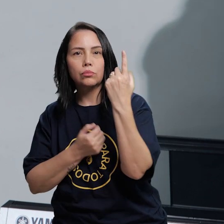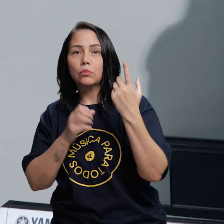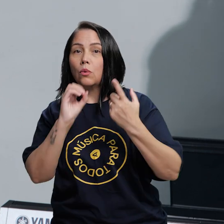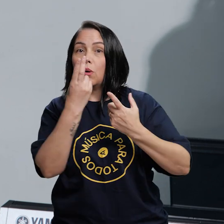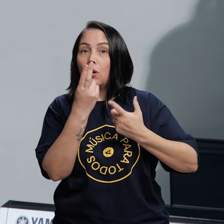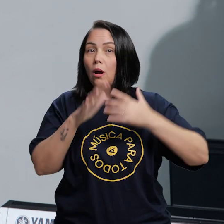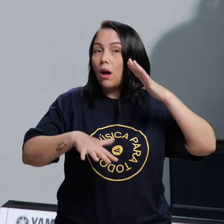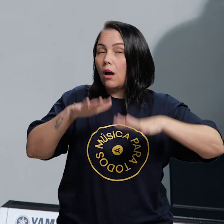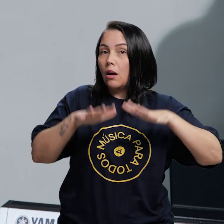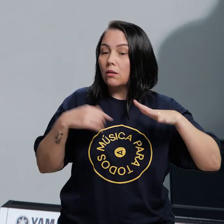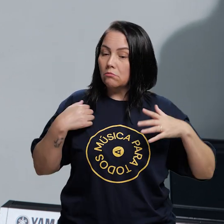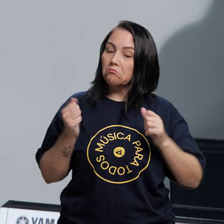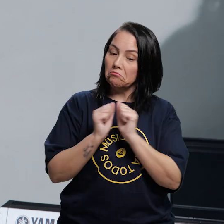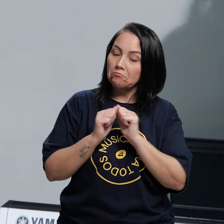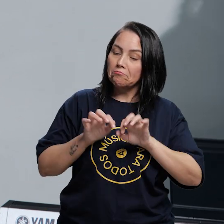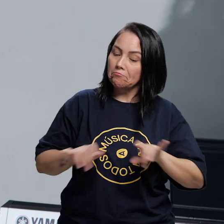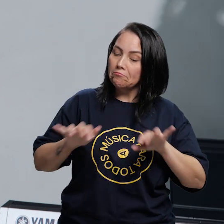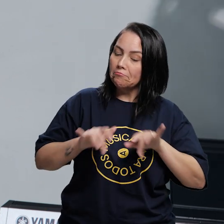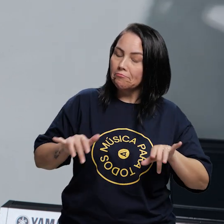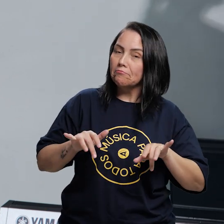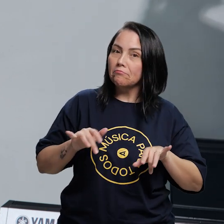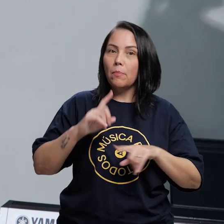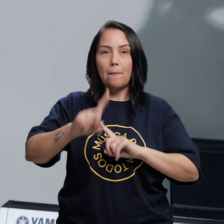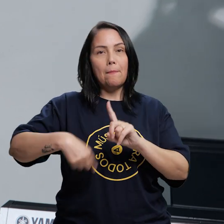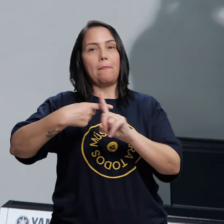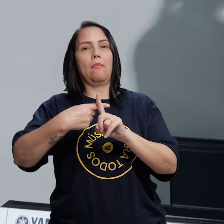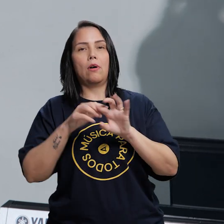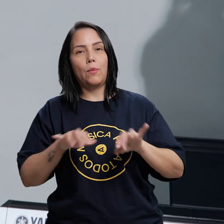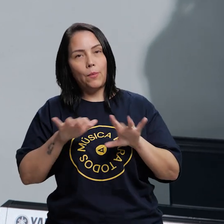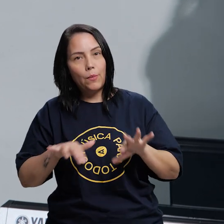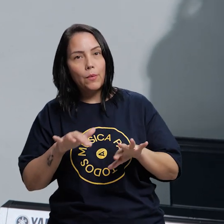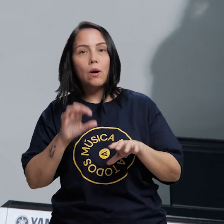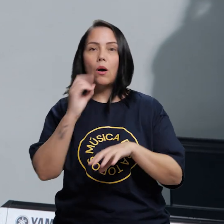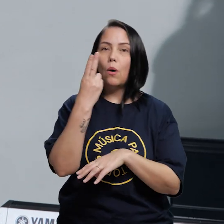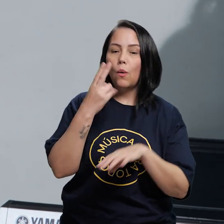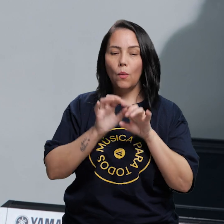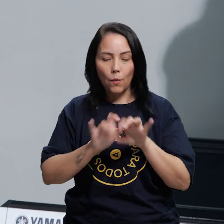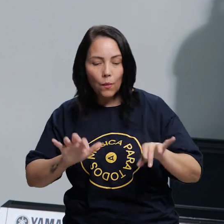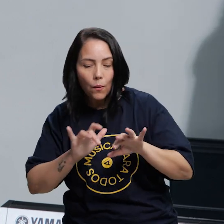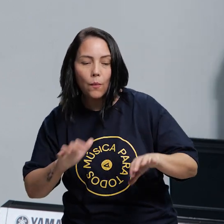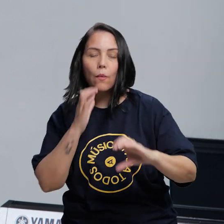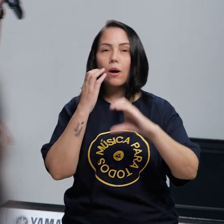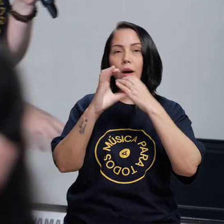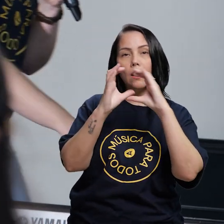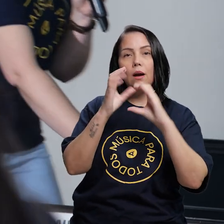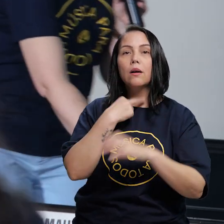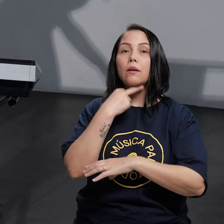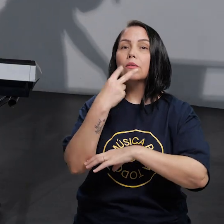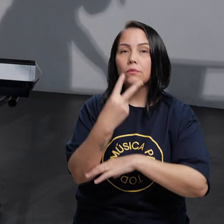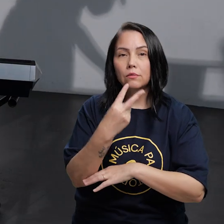até mesmo, às vezes, se acompanhar, né? Como a gente vê muito tocando e cantando. Tá? Então, a Camille vai